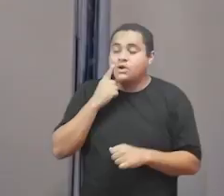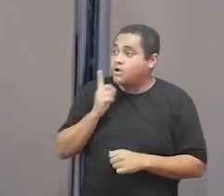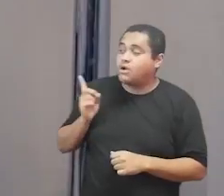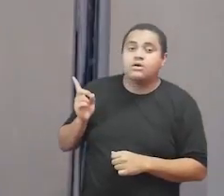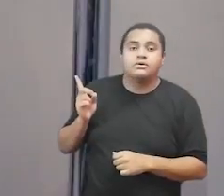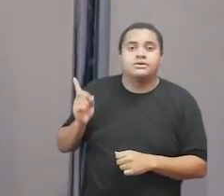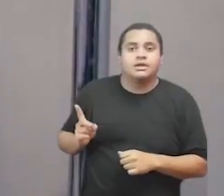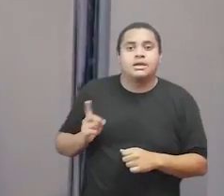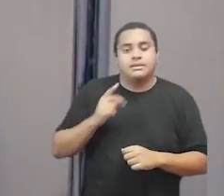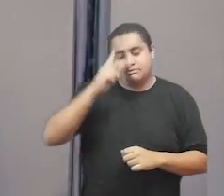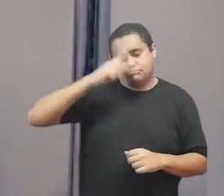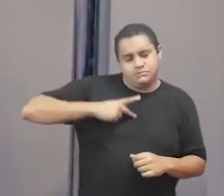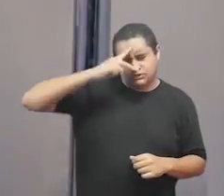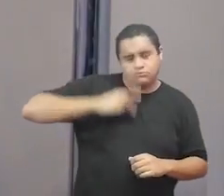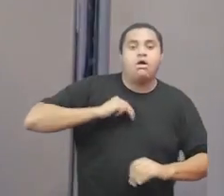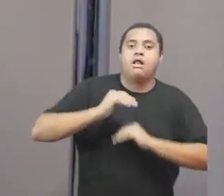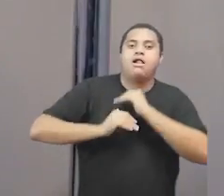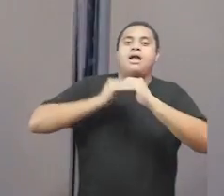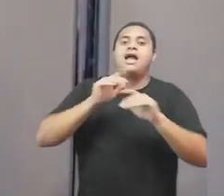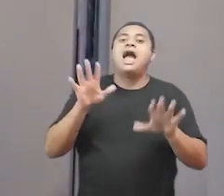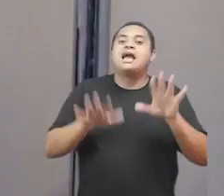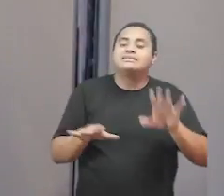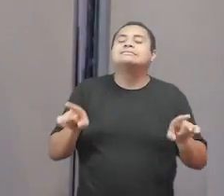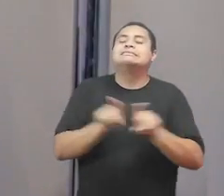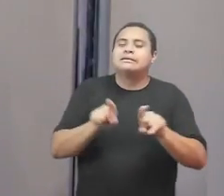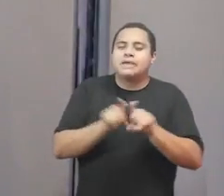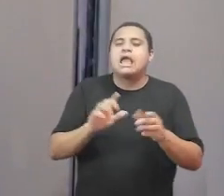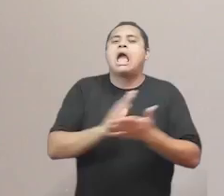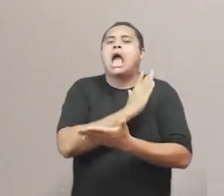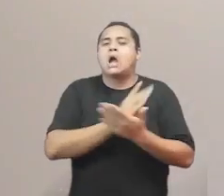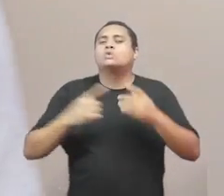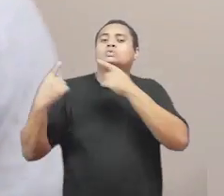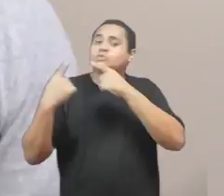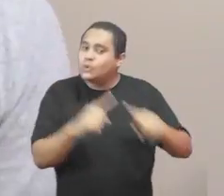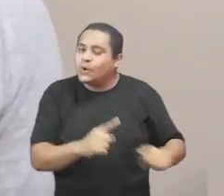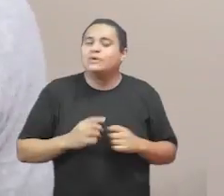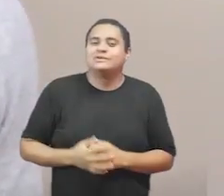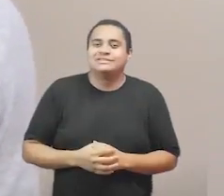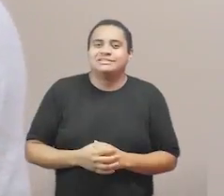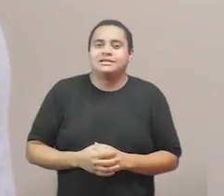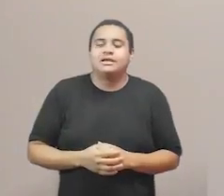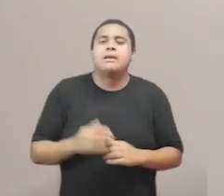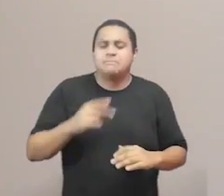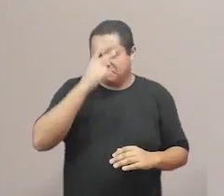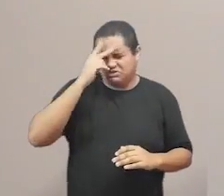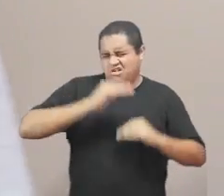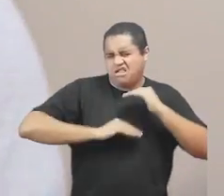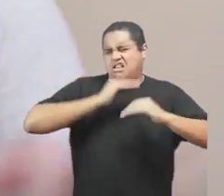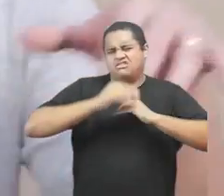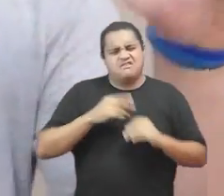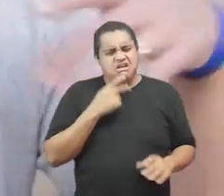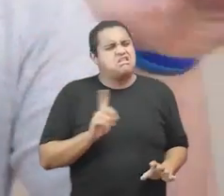Eles botaram desenvolvimento pessoal, mesmo assim, foi queimado também. É muito louco, né? Desenvolvimento pessoal.